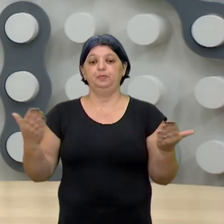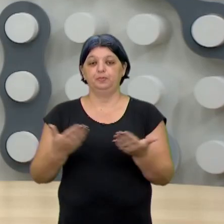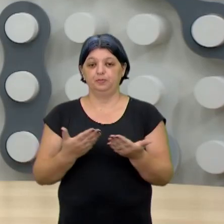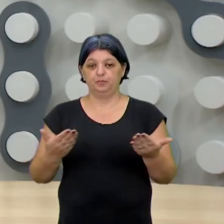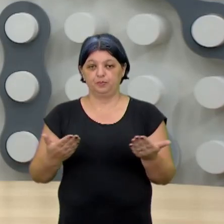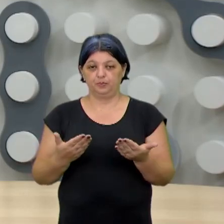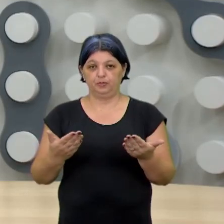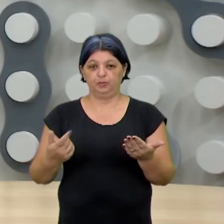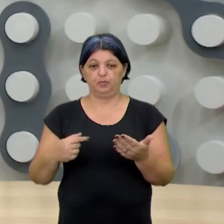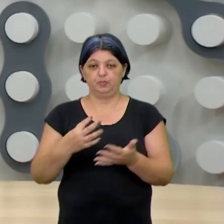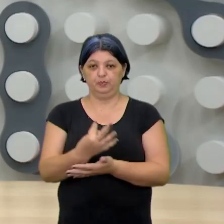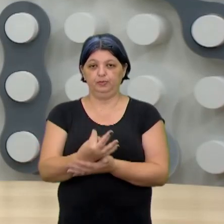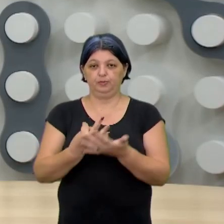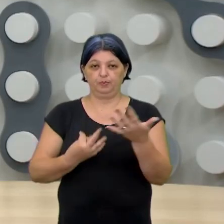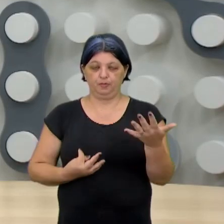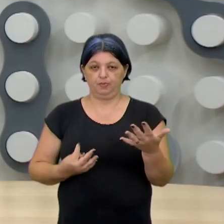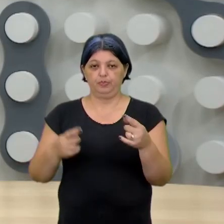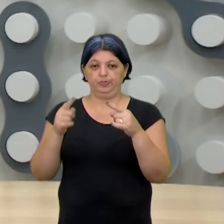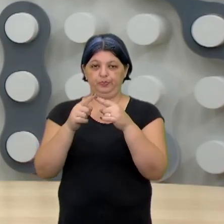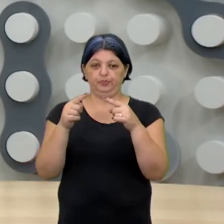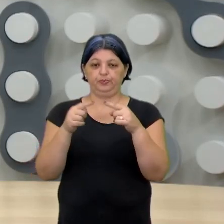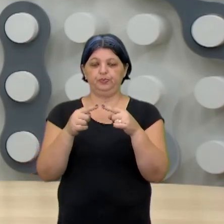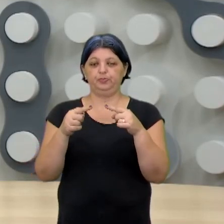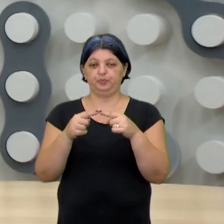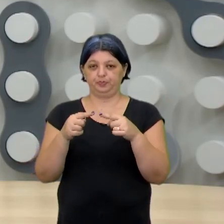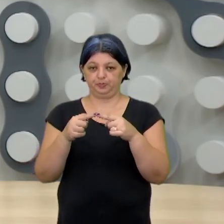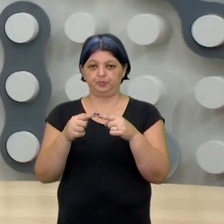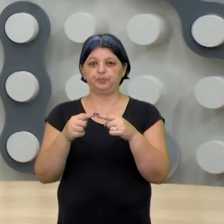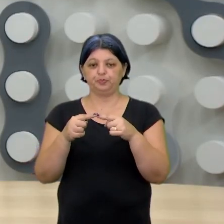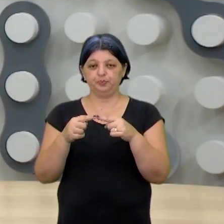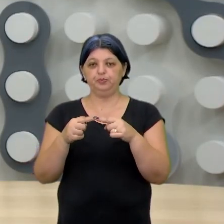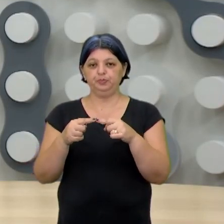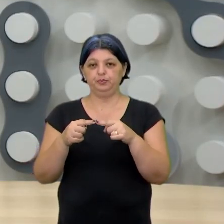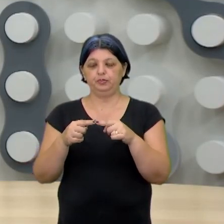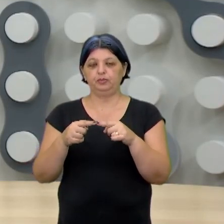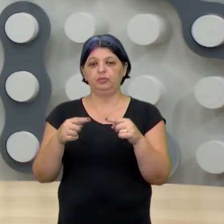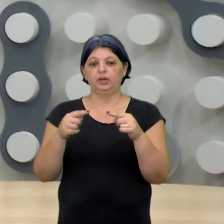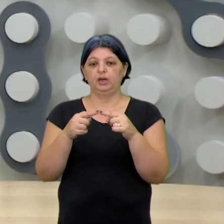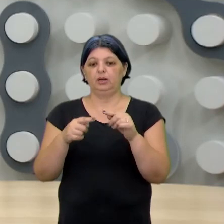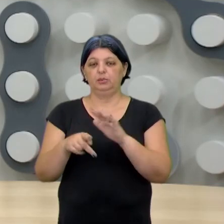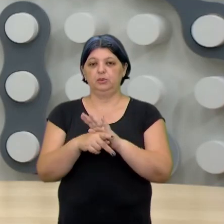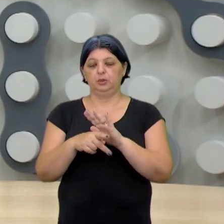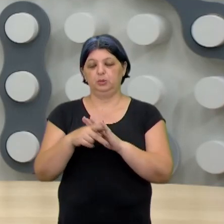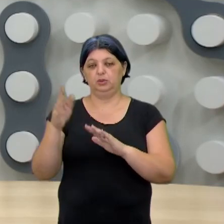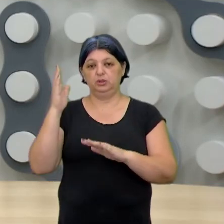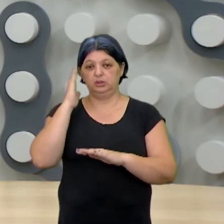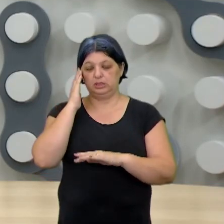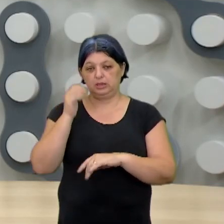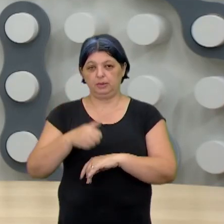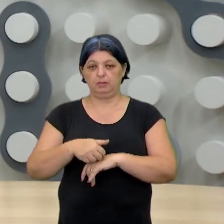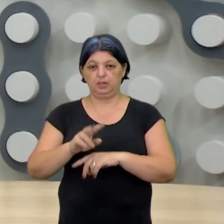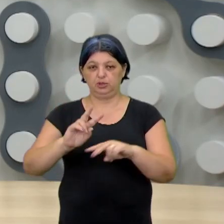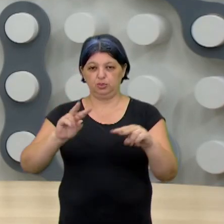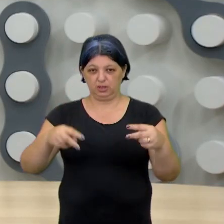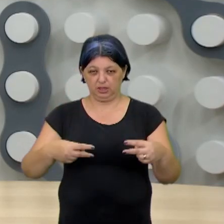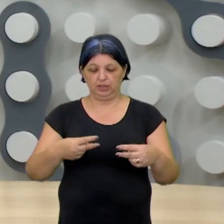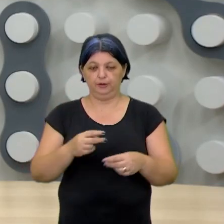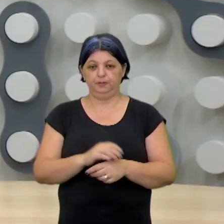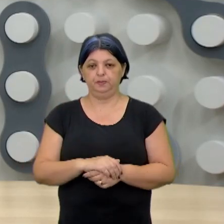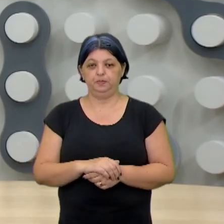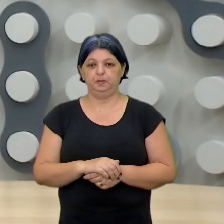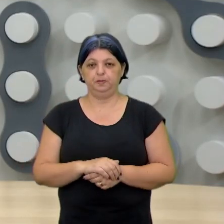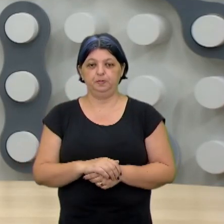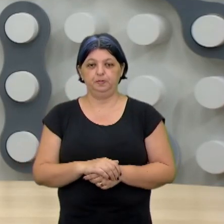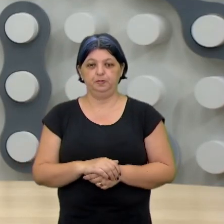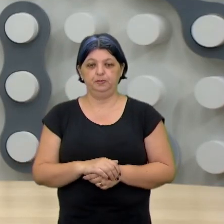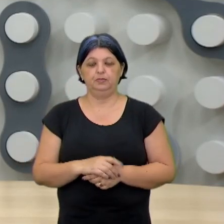uma parte de um texto que está ligado a esses do Saiba Mais, só para a gente poder ter um pouquinho,